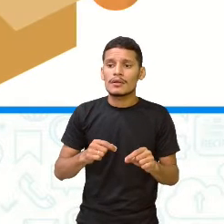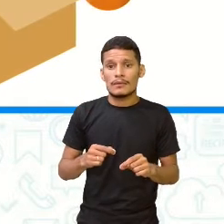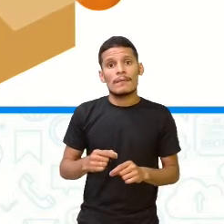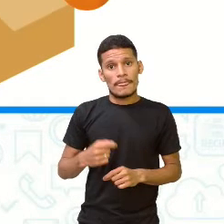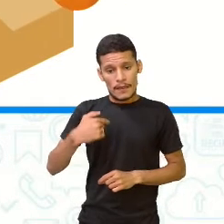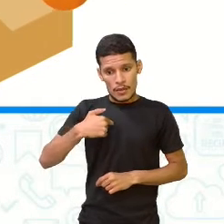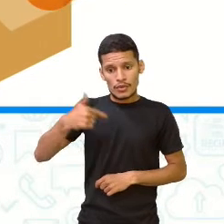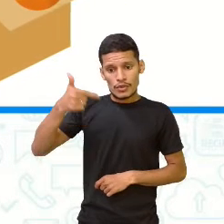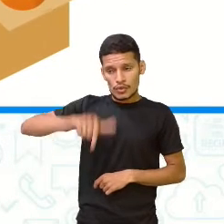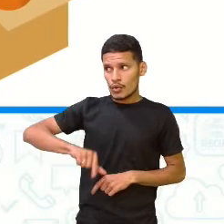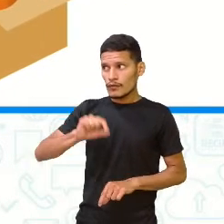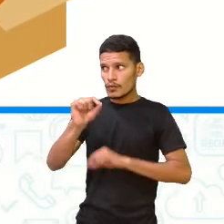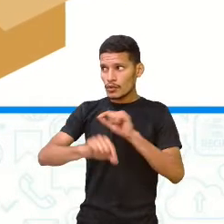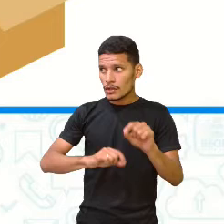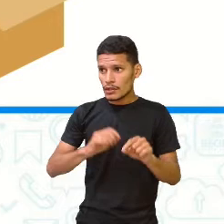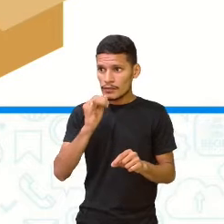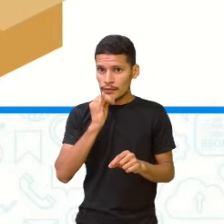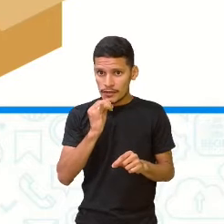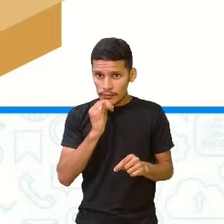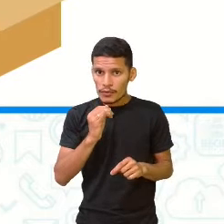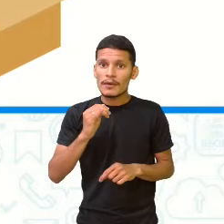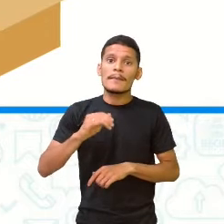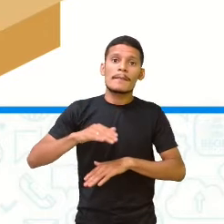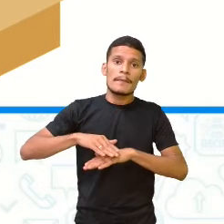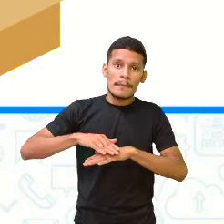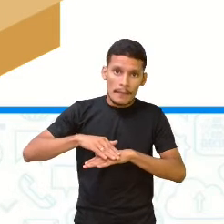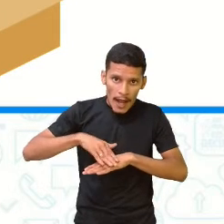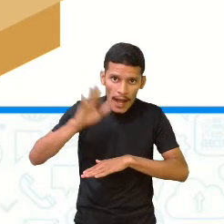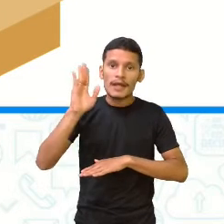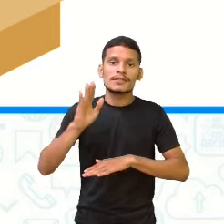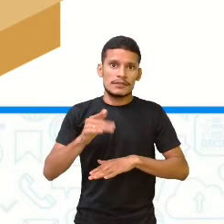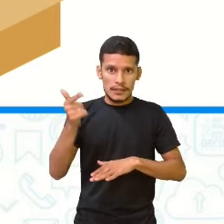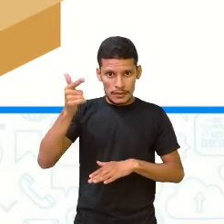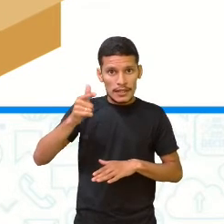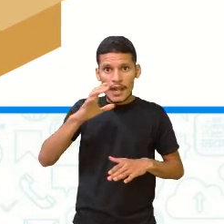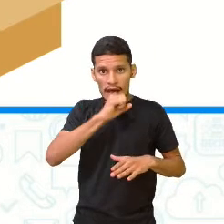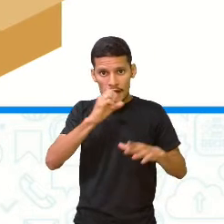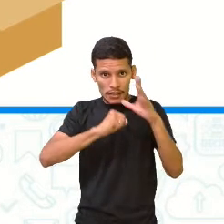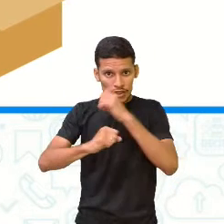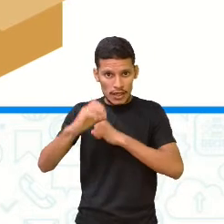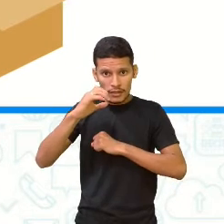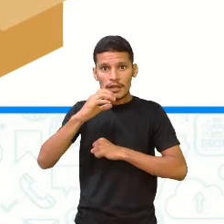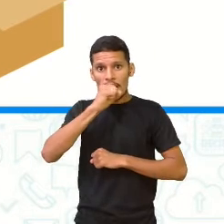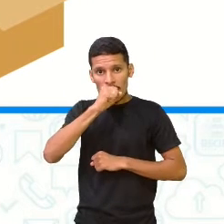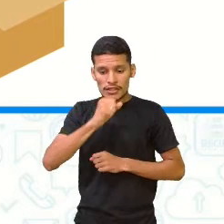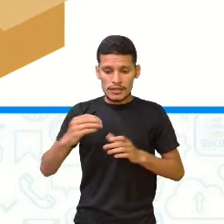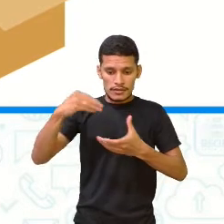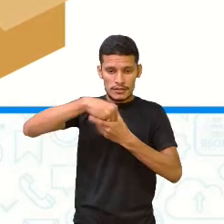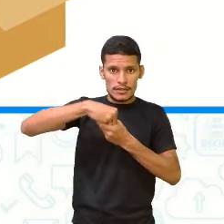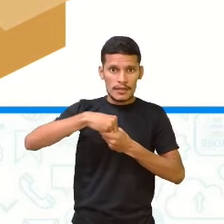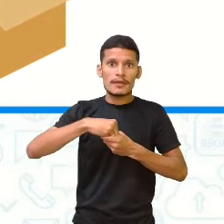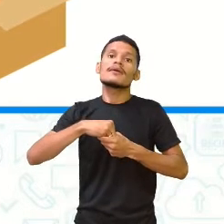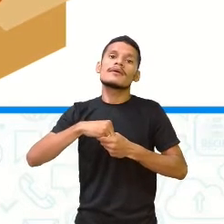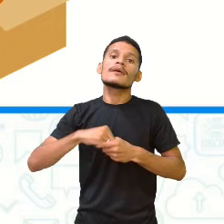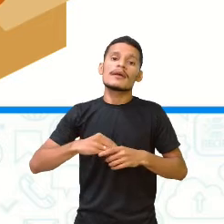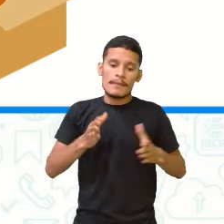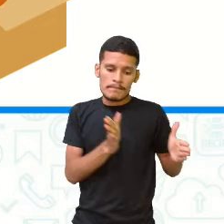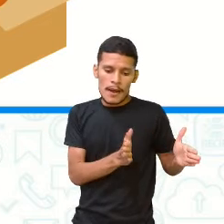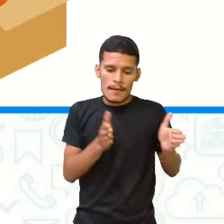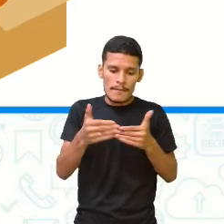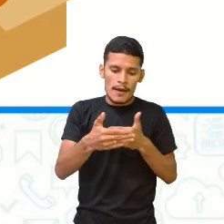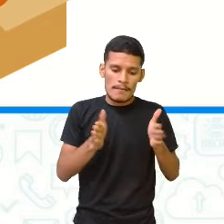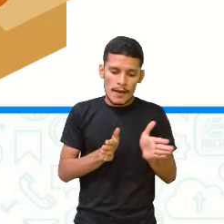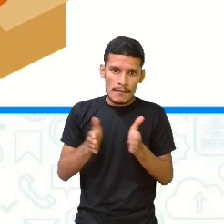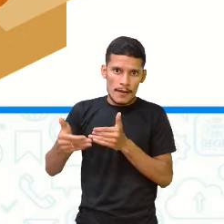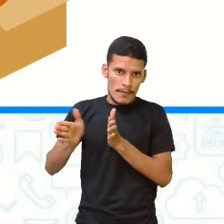coloquei novamente mais laranjas nas caixas. Beleza? Eu já te pergunto,